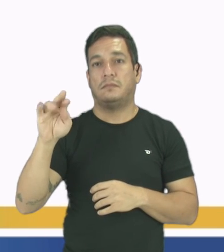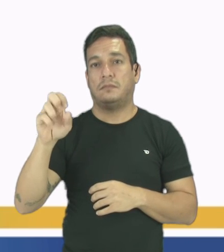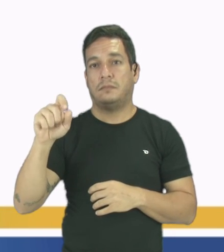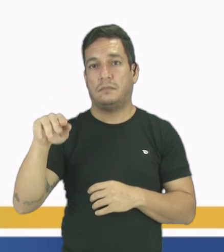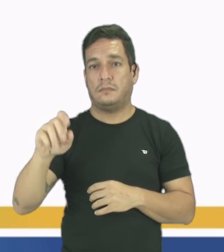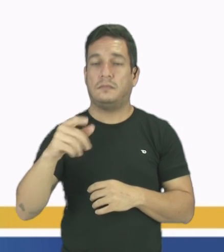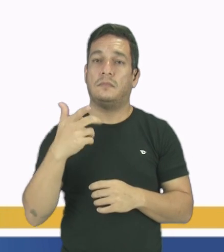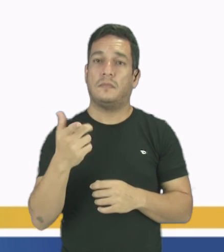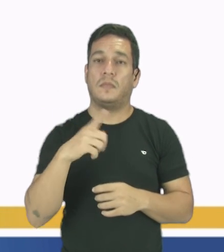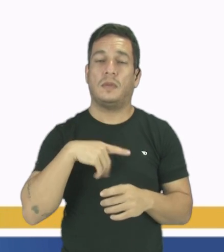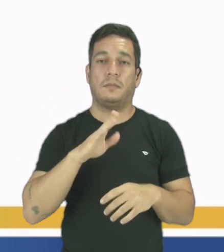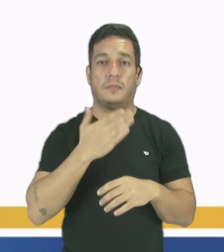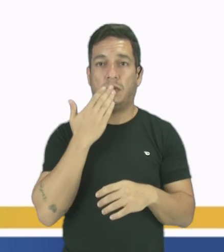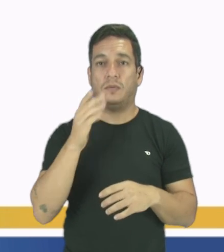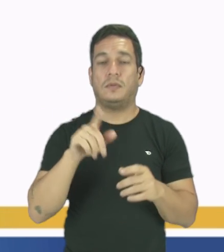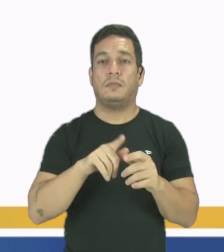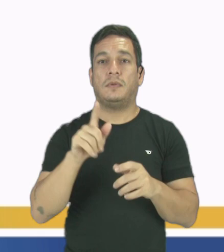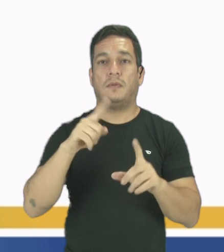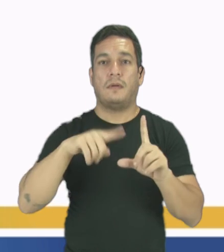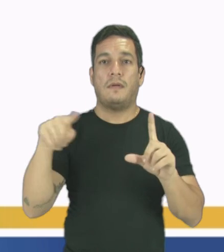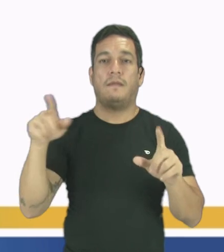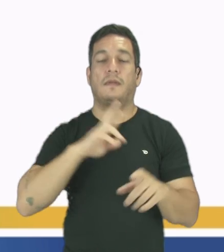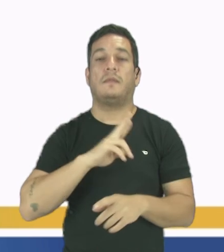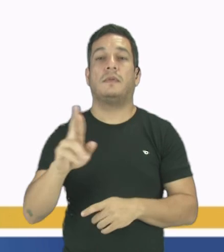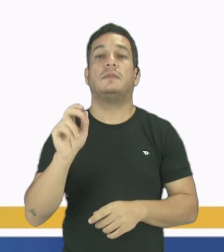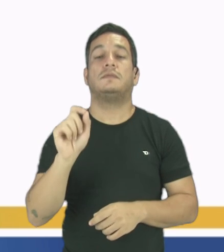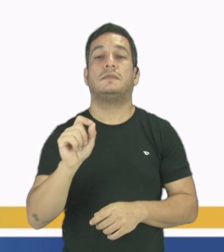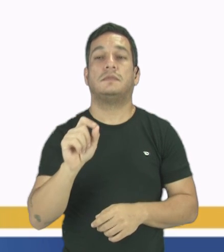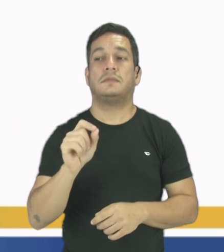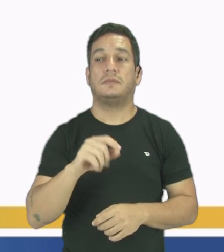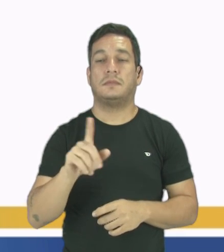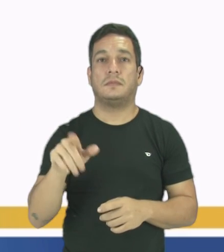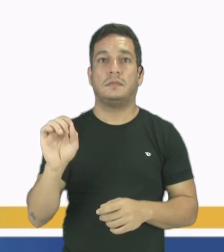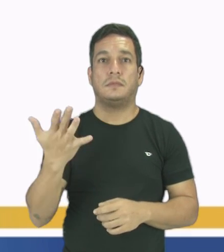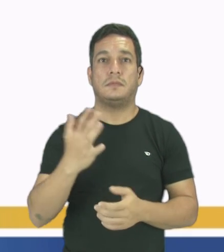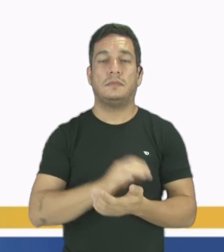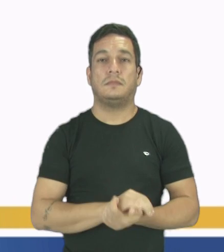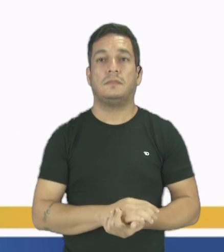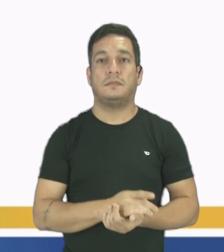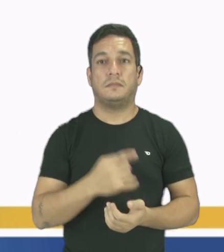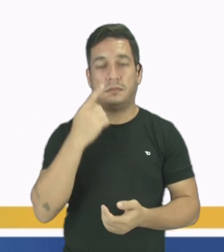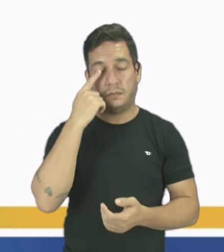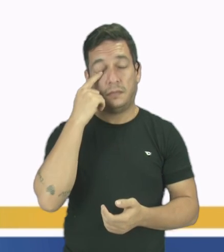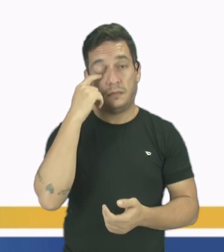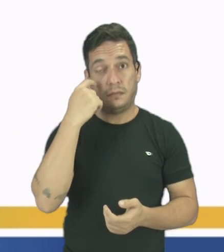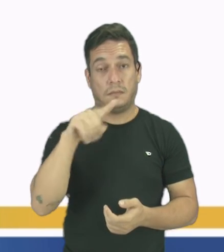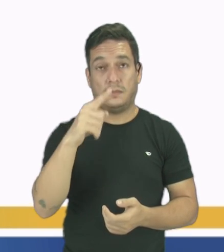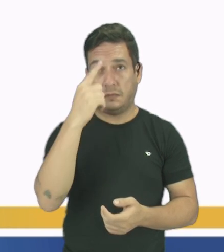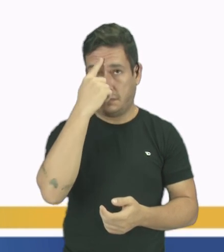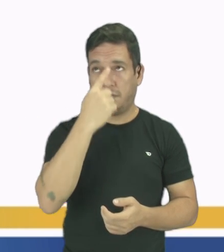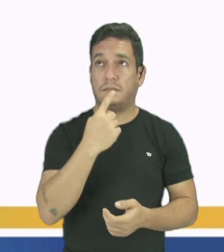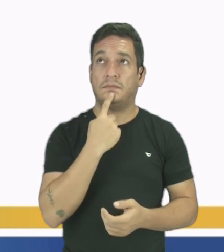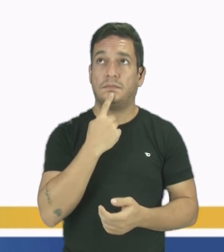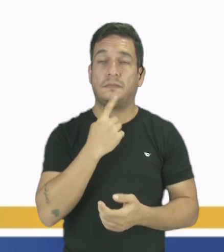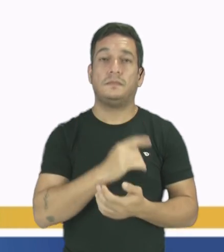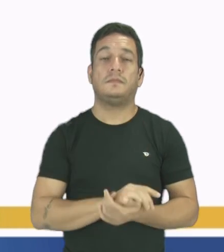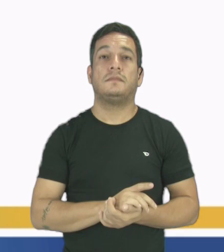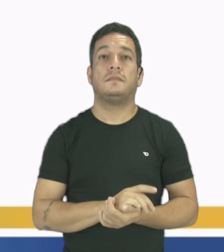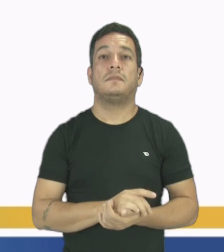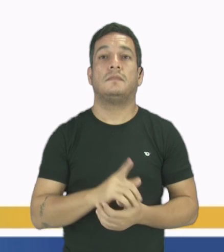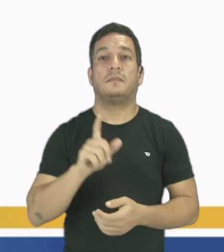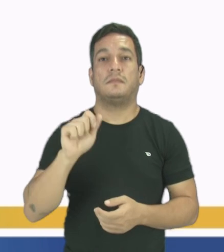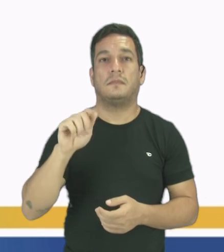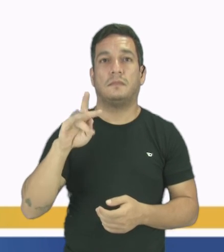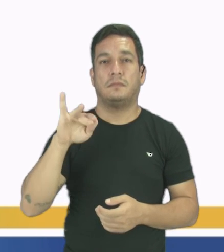E, ainda mais, ele pediu um gráfico que representasse essa situação. Então, observe aí que meu lambda